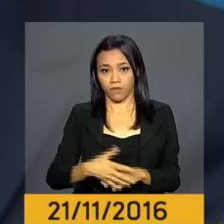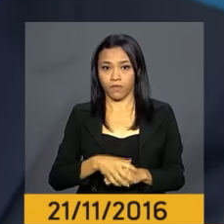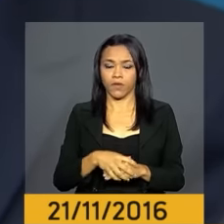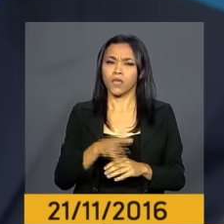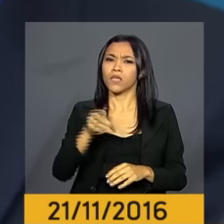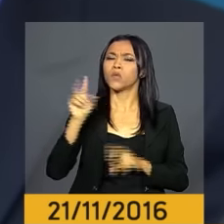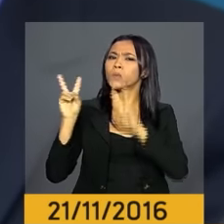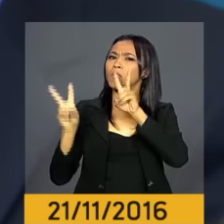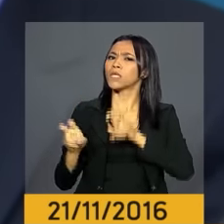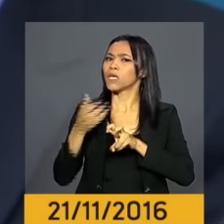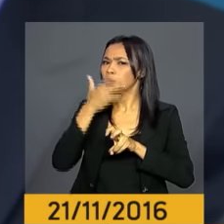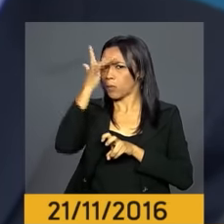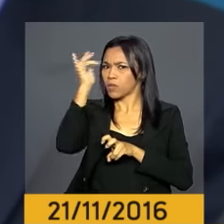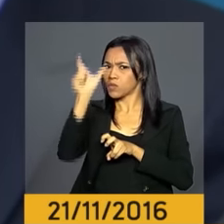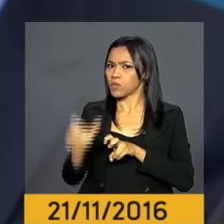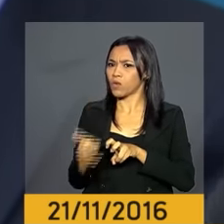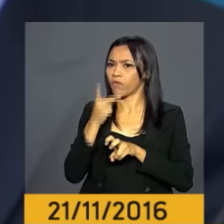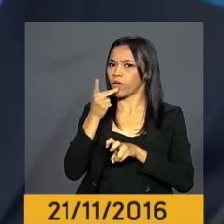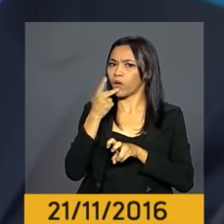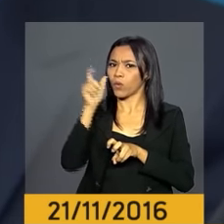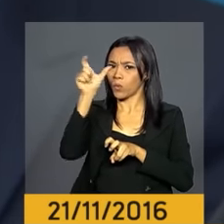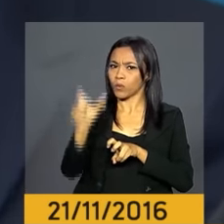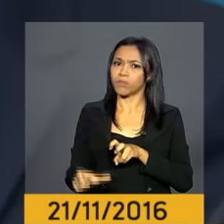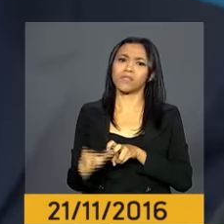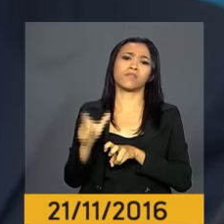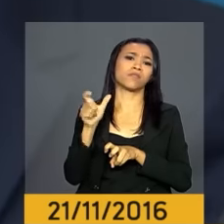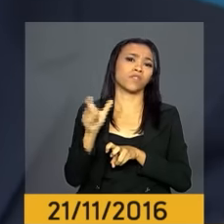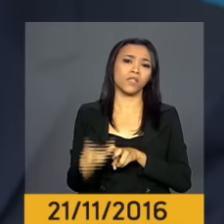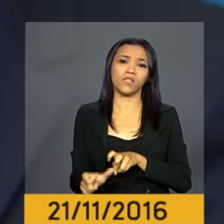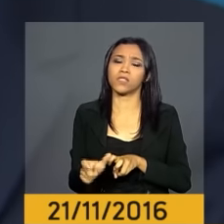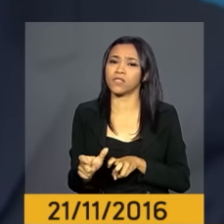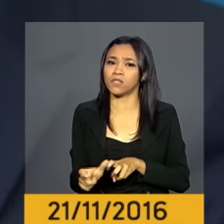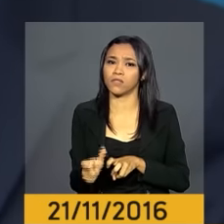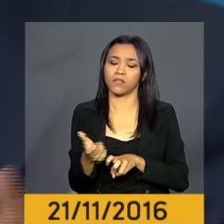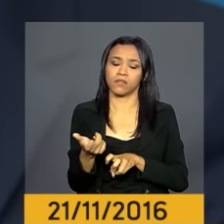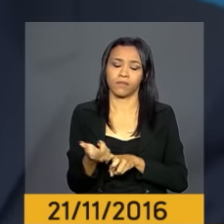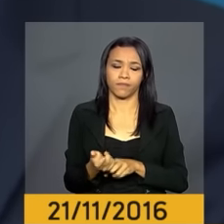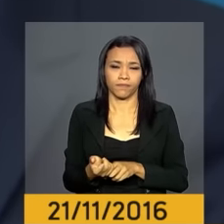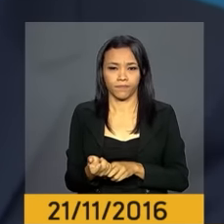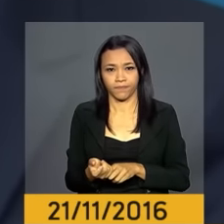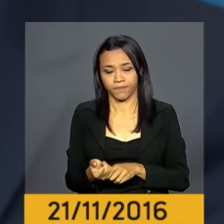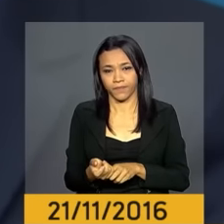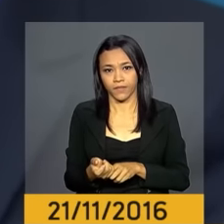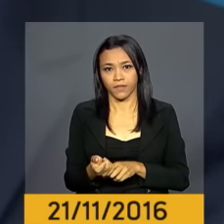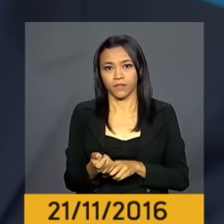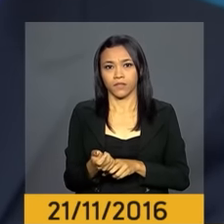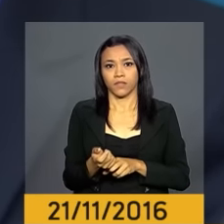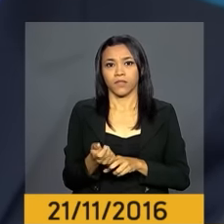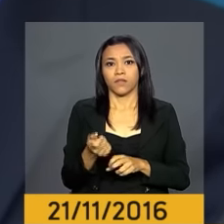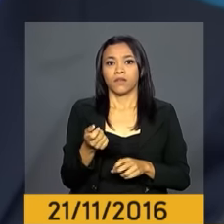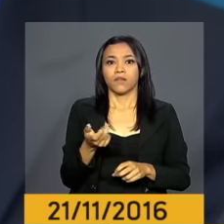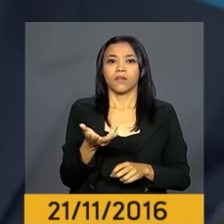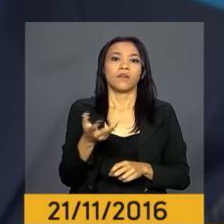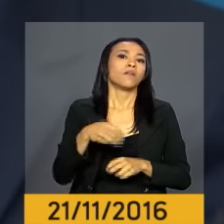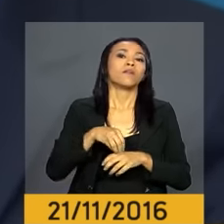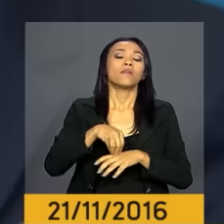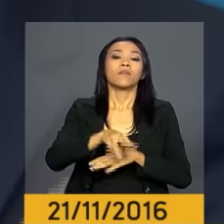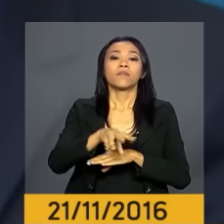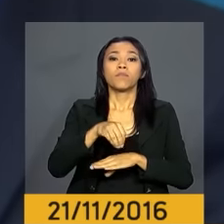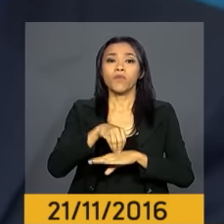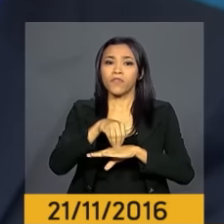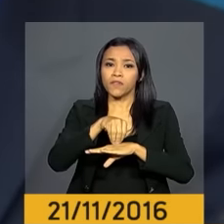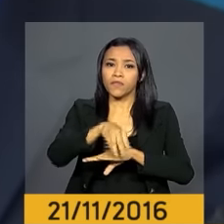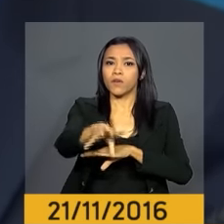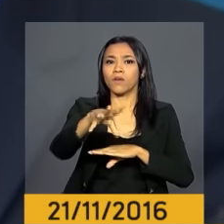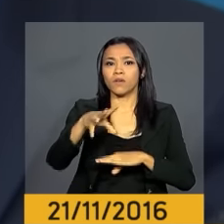volto ao tema da reforma tributária, ela é fundamental para o país. Será feita logo após. Agora, concordo com o Germano Rigotto. De fato, não dá para